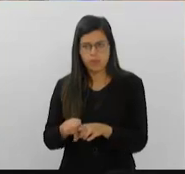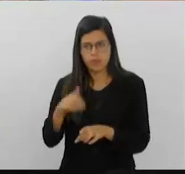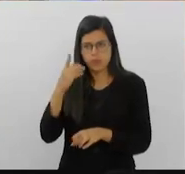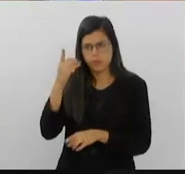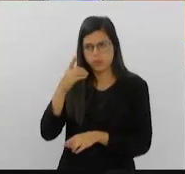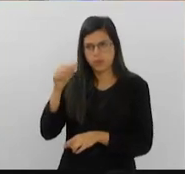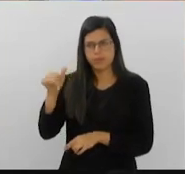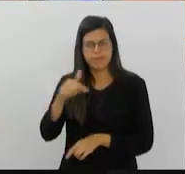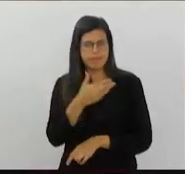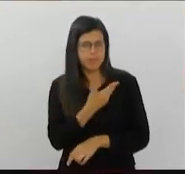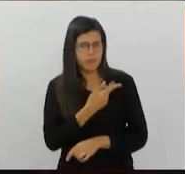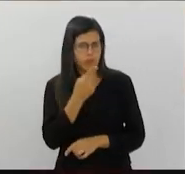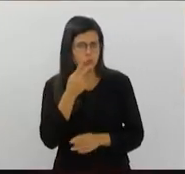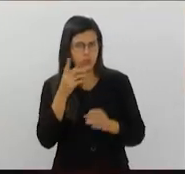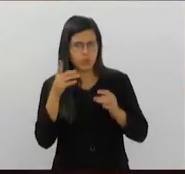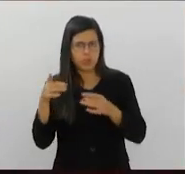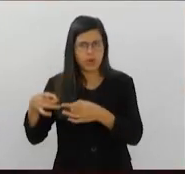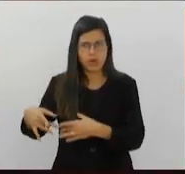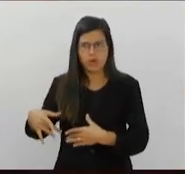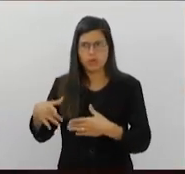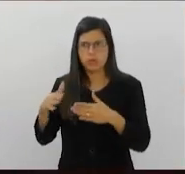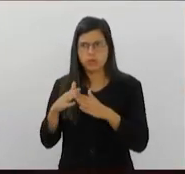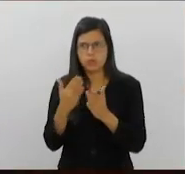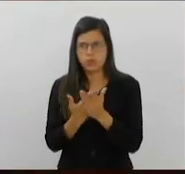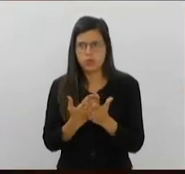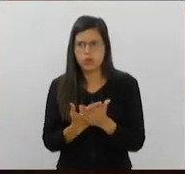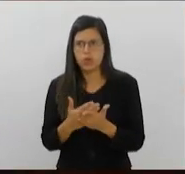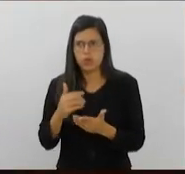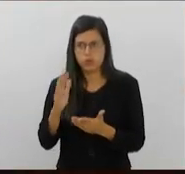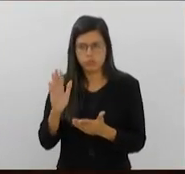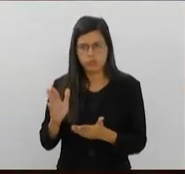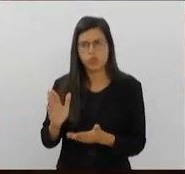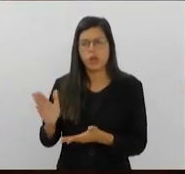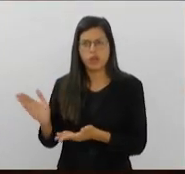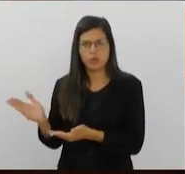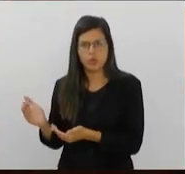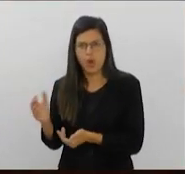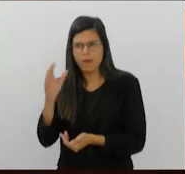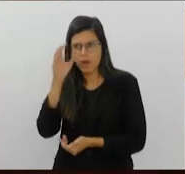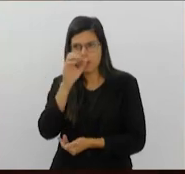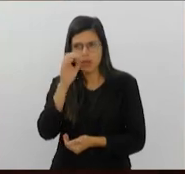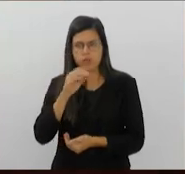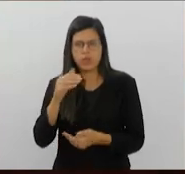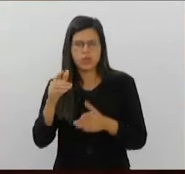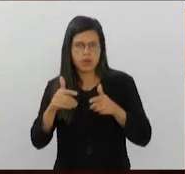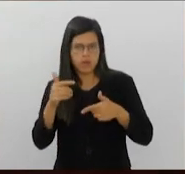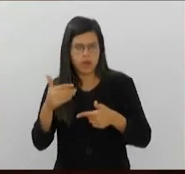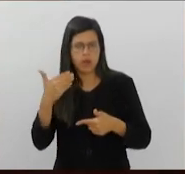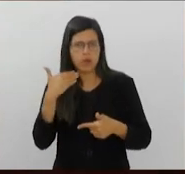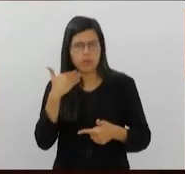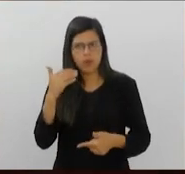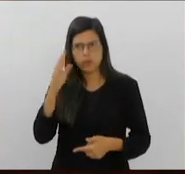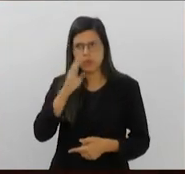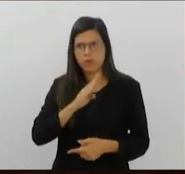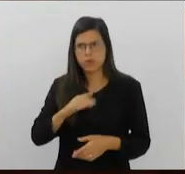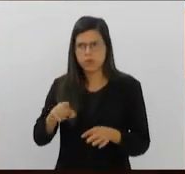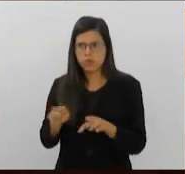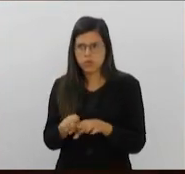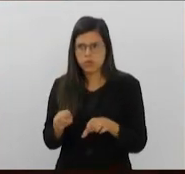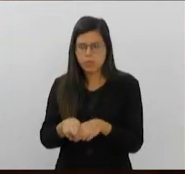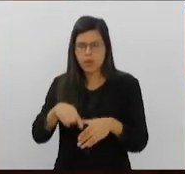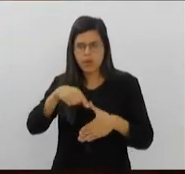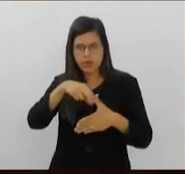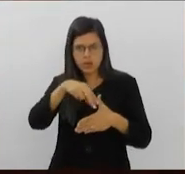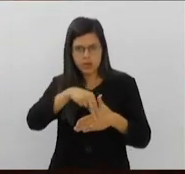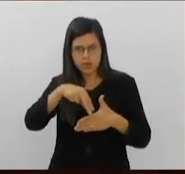evasão escolar, mas eu queria tocar no assunto que eu já fui jovem aprendiz, meu primeiro emprego, trabalhei no Banco do Brasil, fui aprendiz da Editora Globo também, então tenho uma